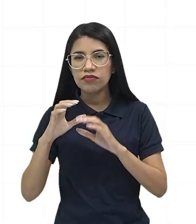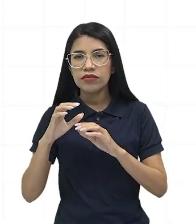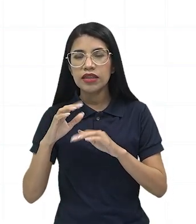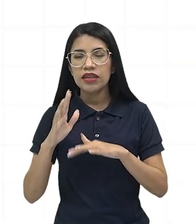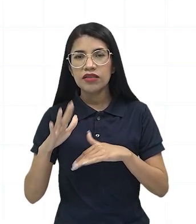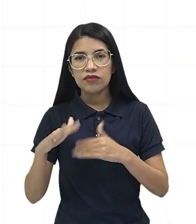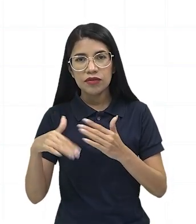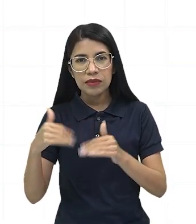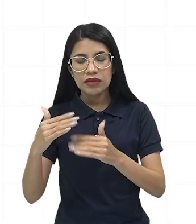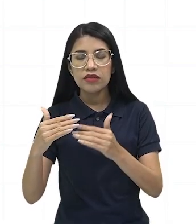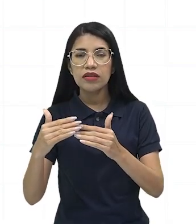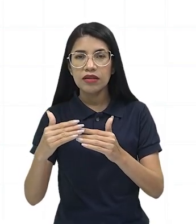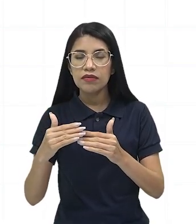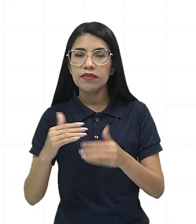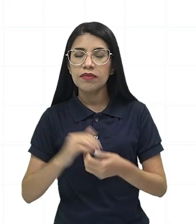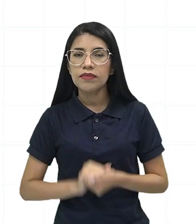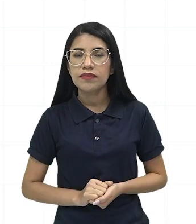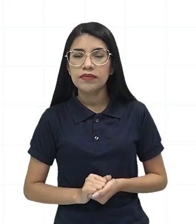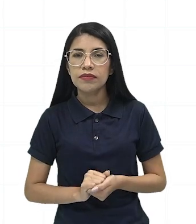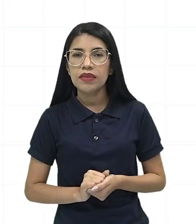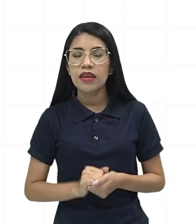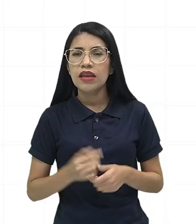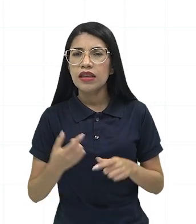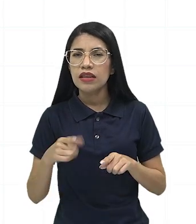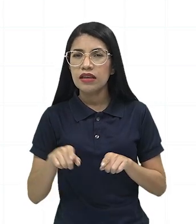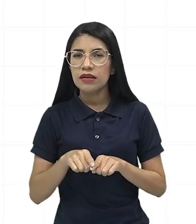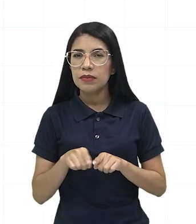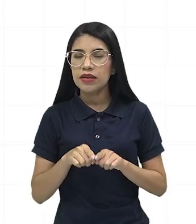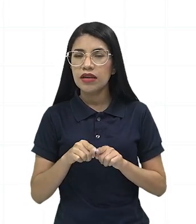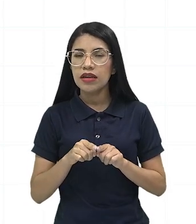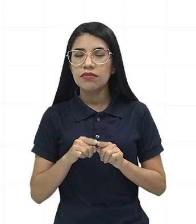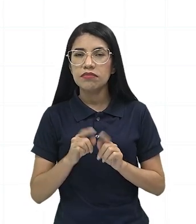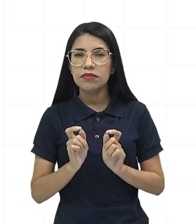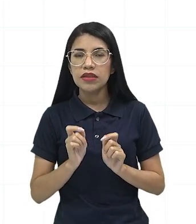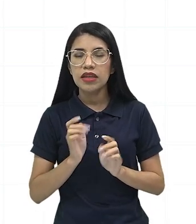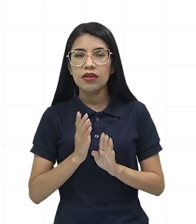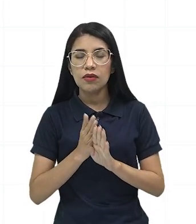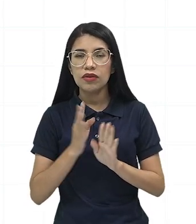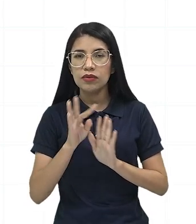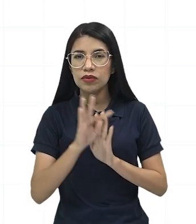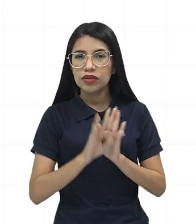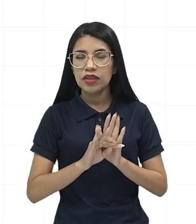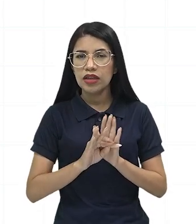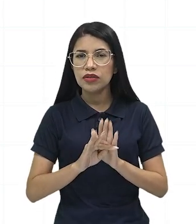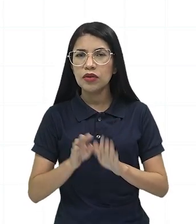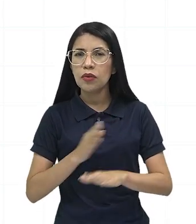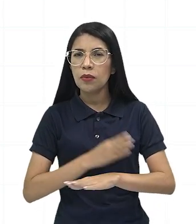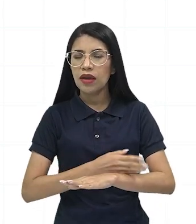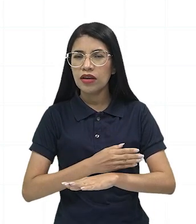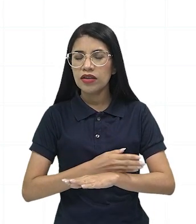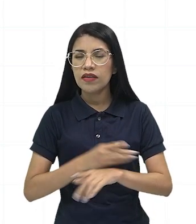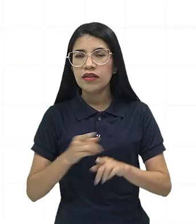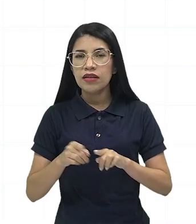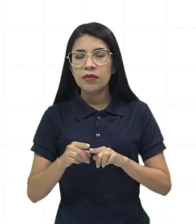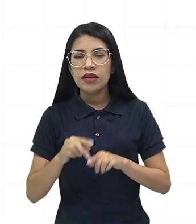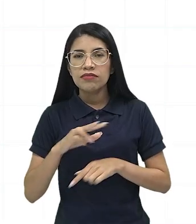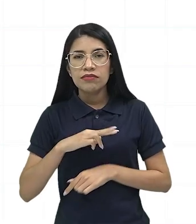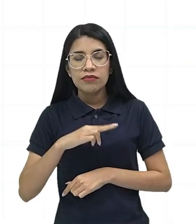desenvolver, obviamente, chega ali nos textos medievais portugueses,